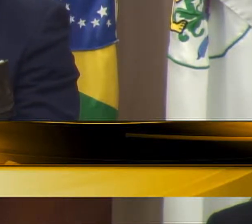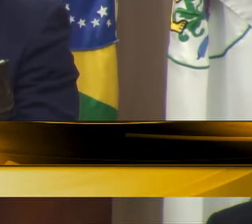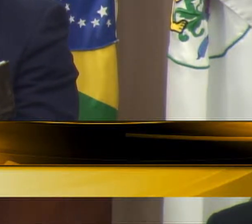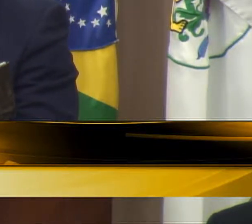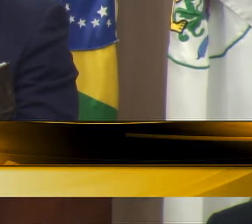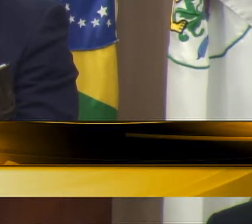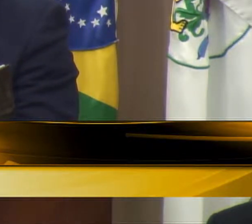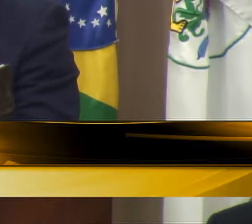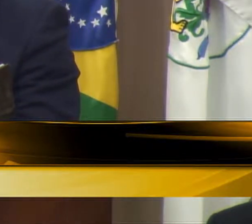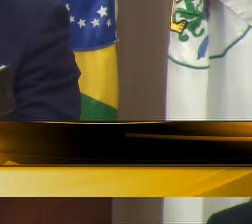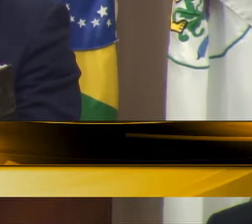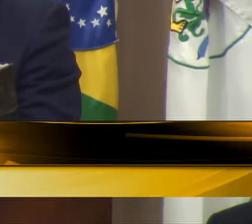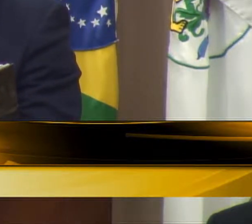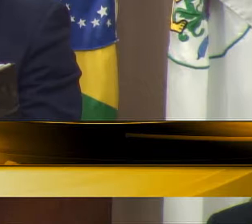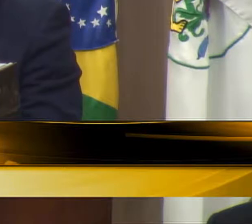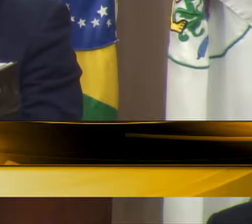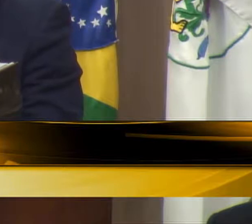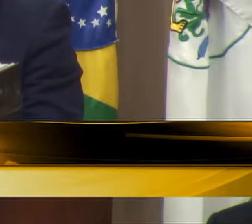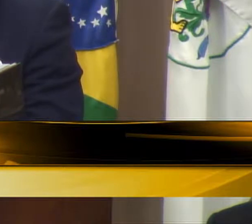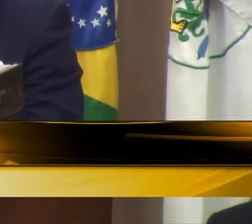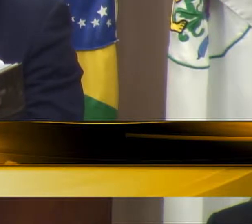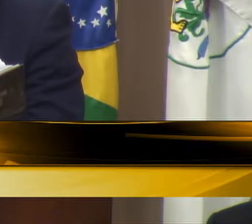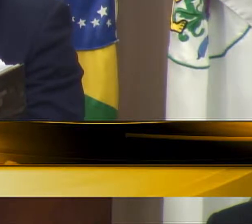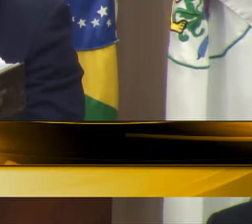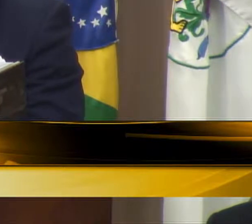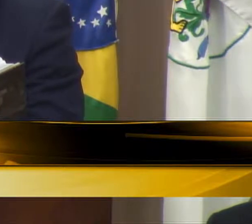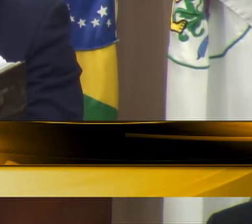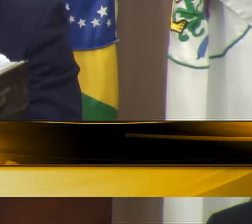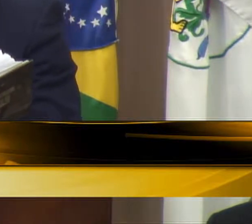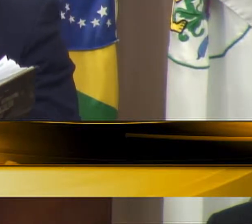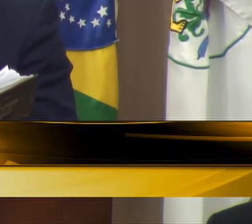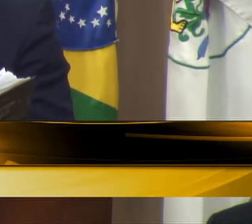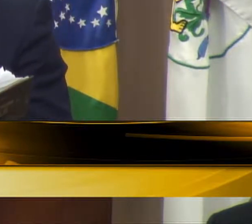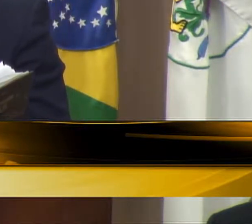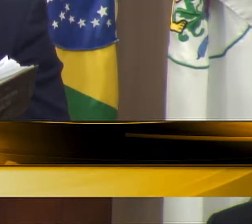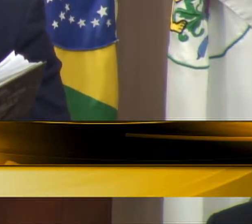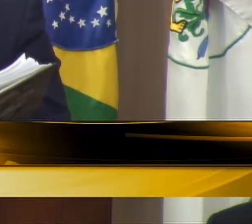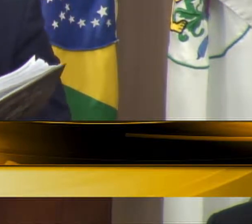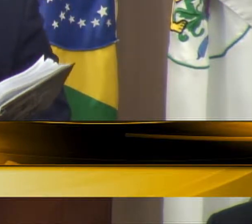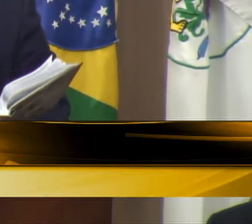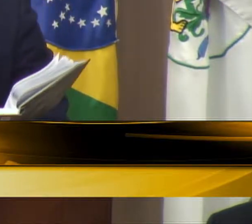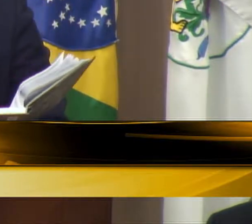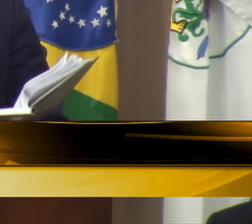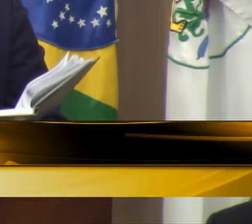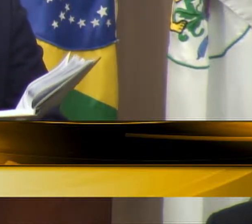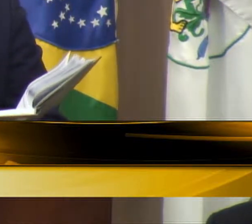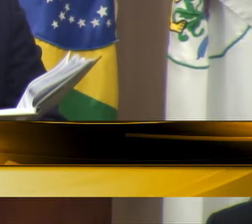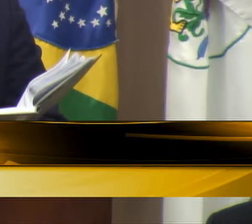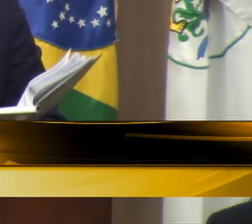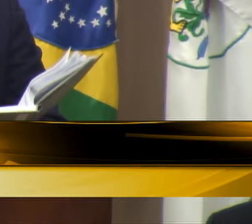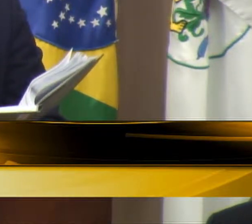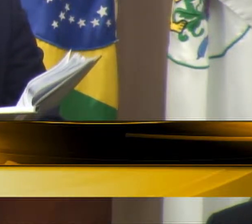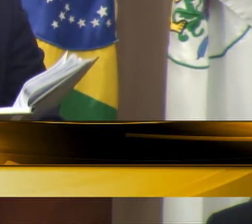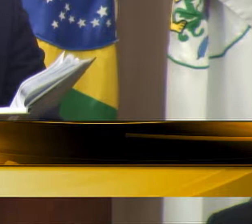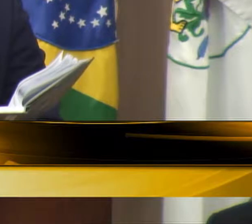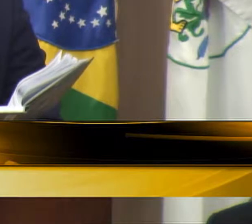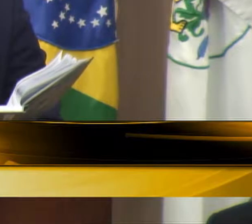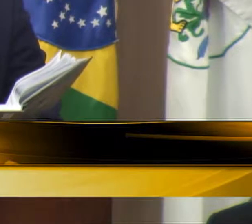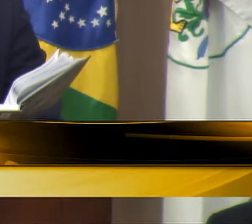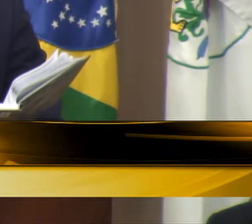filho com ela, adoro ela, continua sendo essa pessoa humilde. Uma